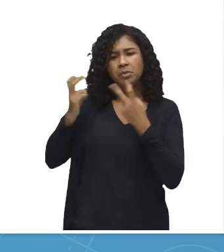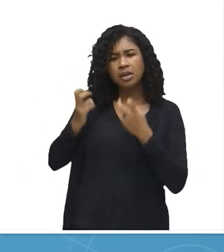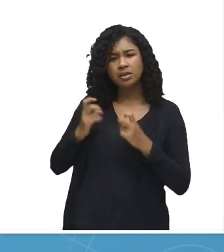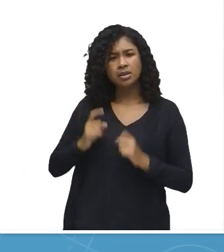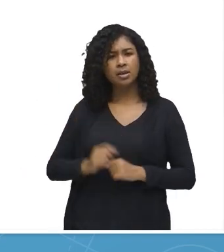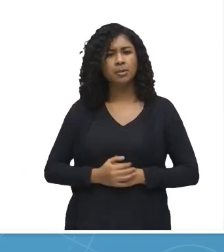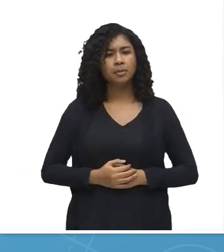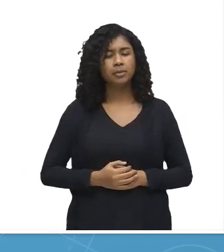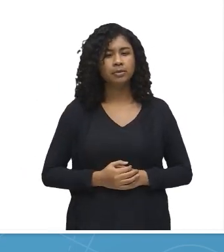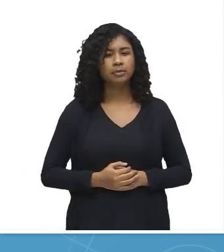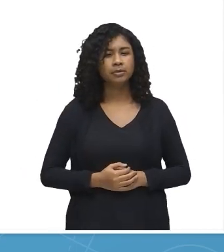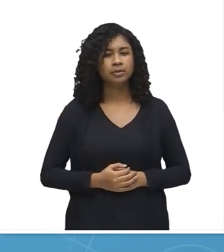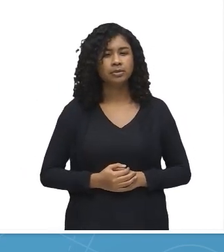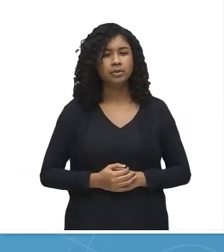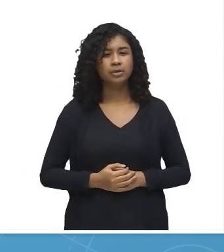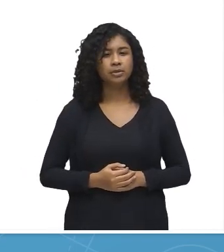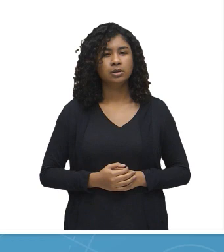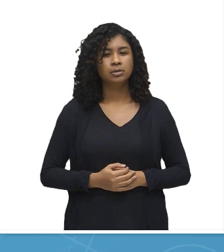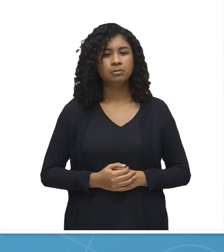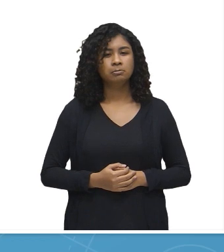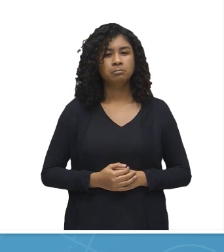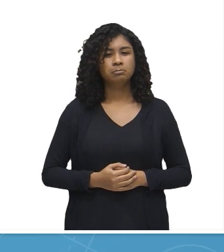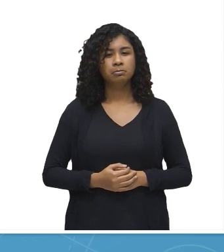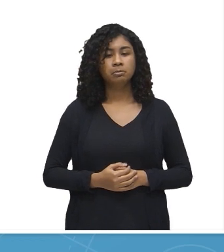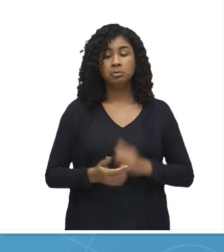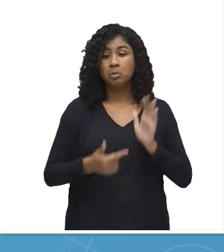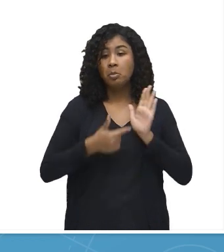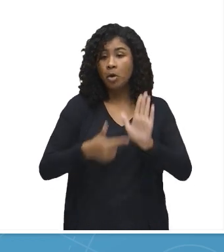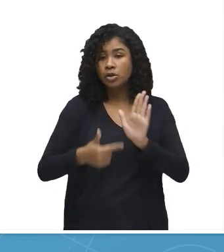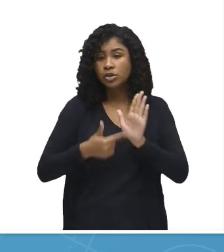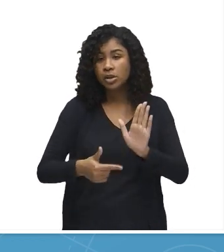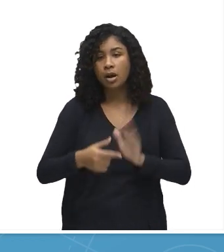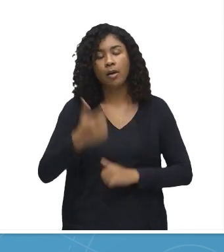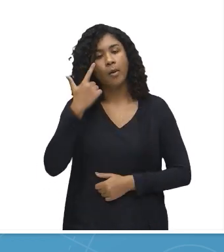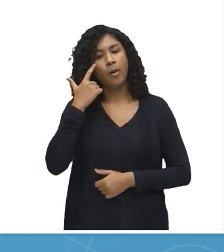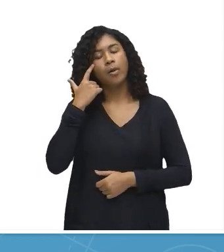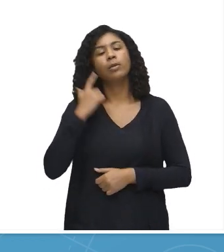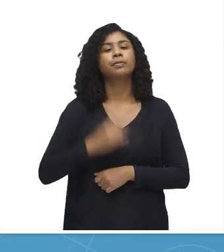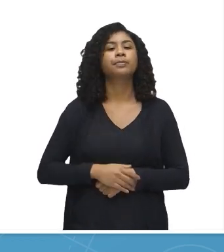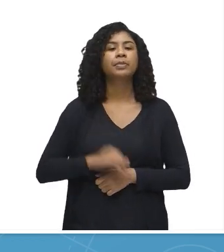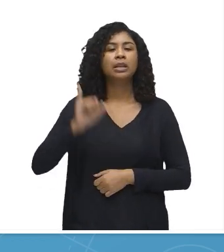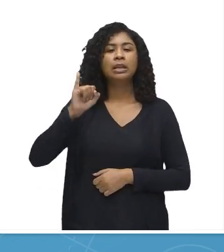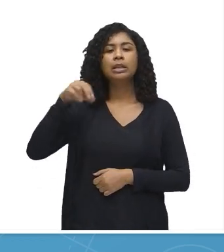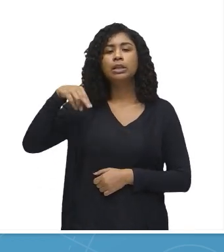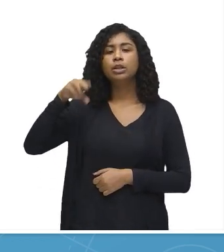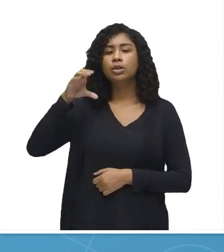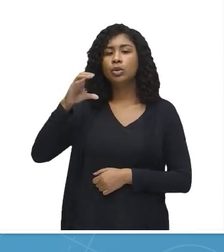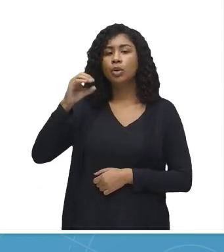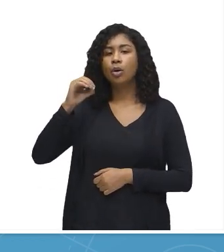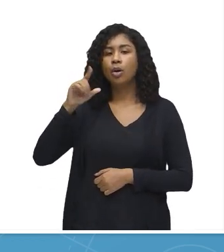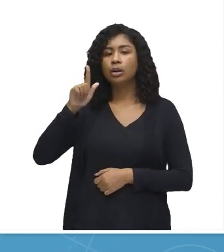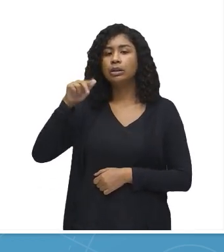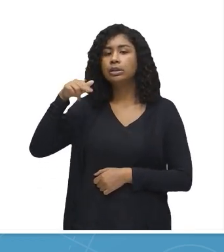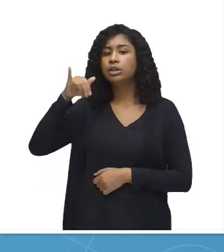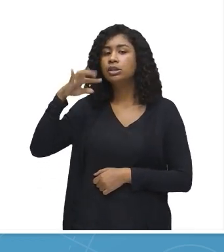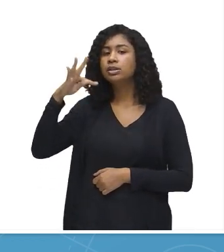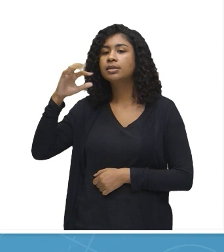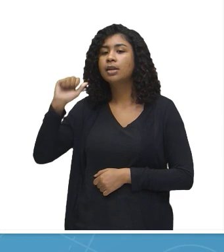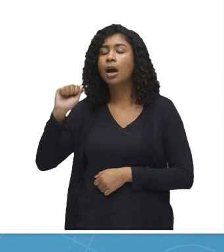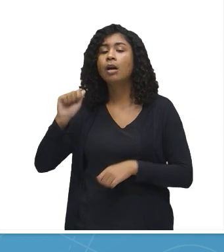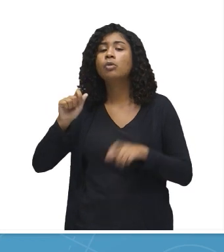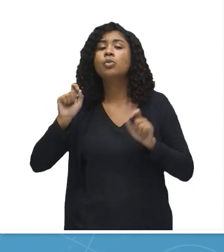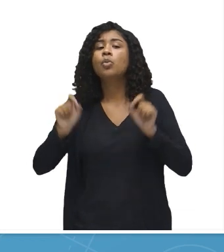encontrar não, apenas apontar, né? Olha só. Incógnita. Quem é incógnita? É x. Ó,